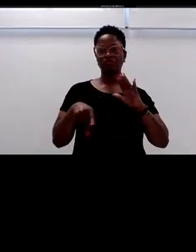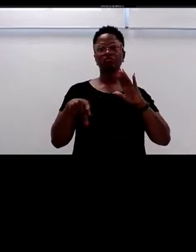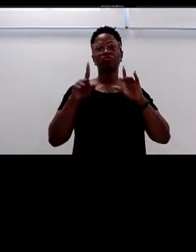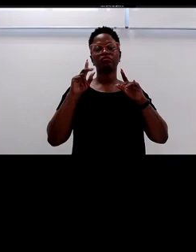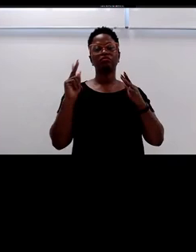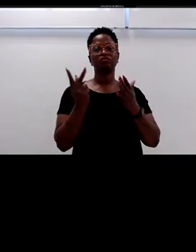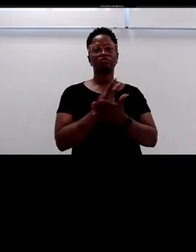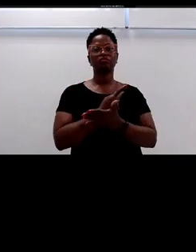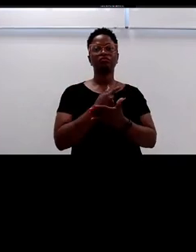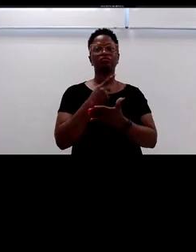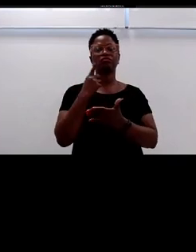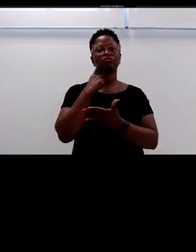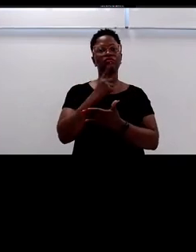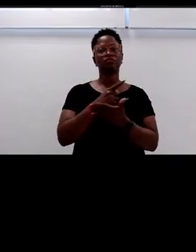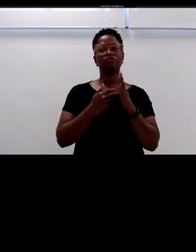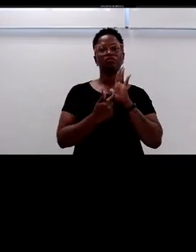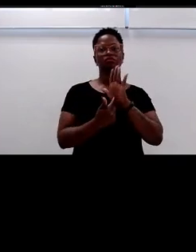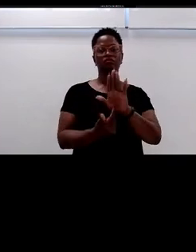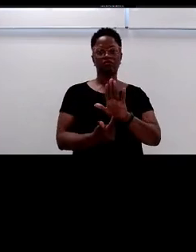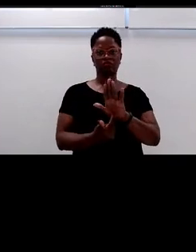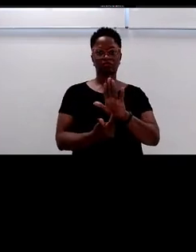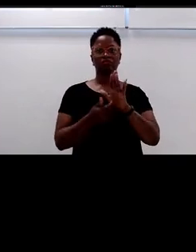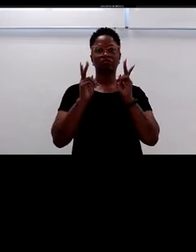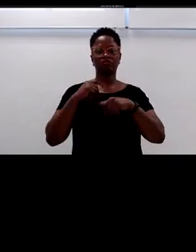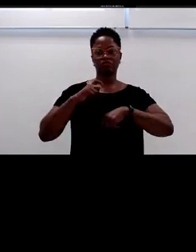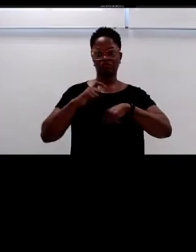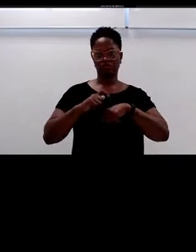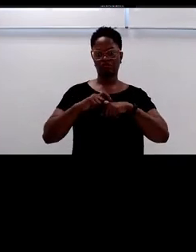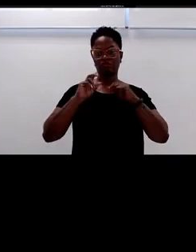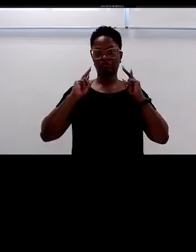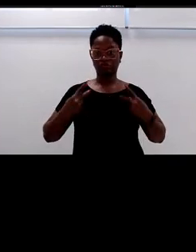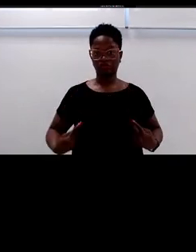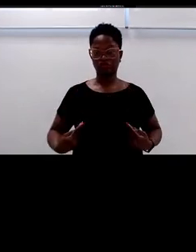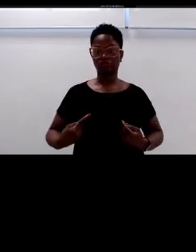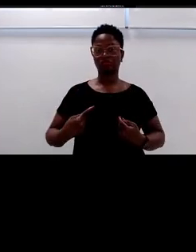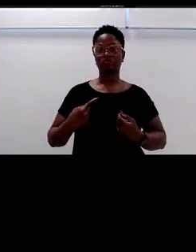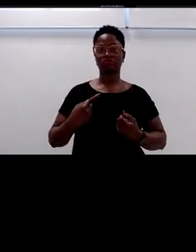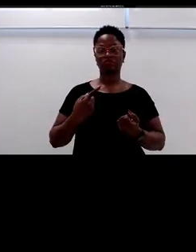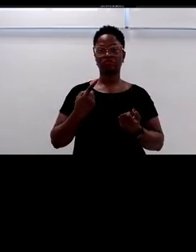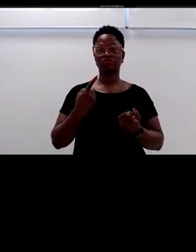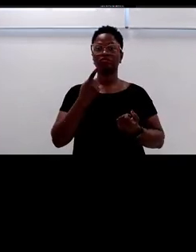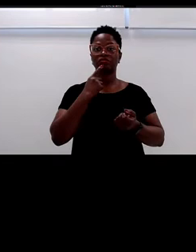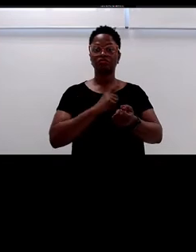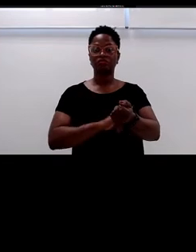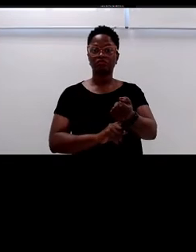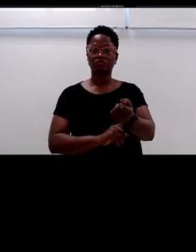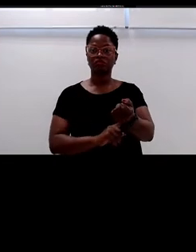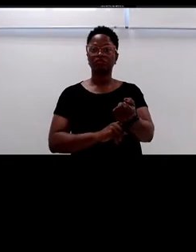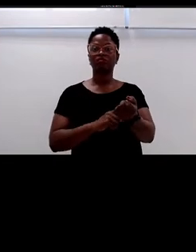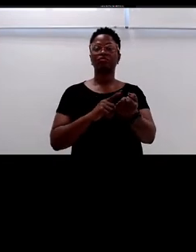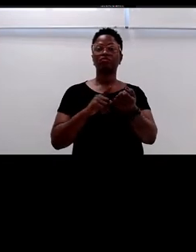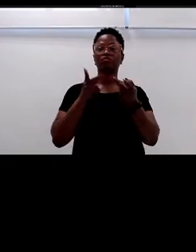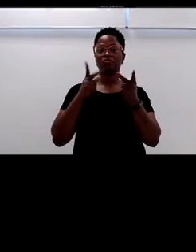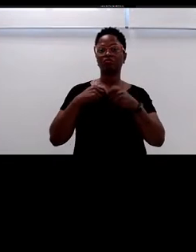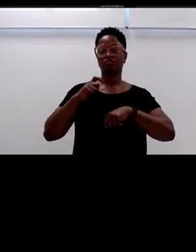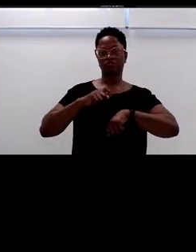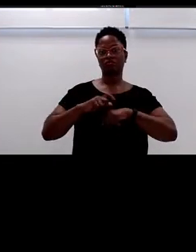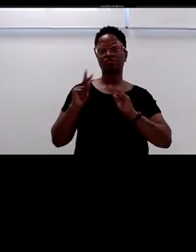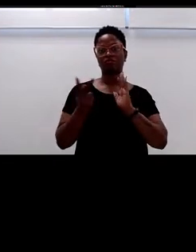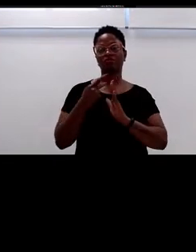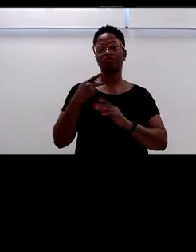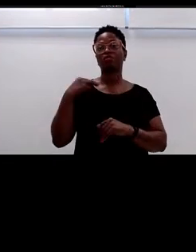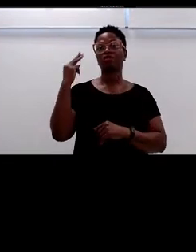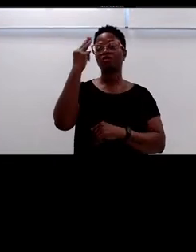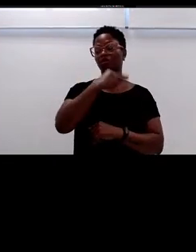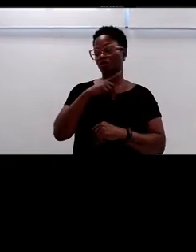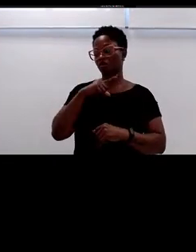o vermelho representa, ao mesmo tempo, a humanidade, o sangue, né? Ou seja, o que é do ser humano, mas ao mesmo tempo a realeza. Maria, ela tem azul